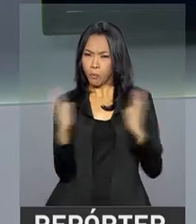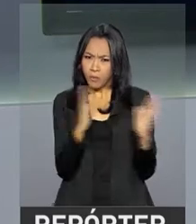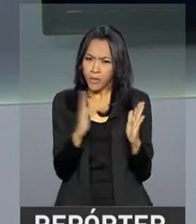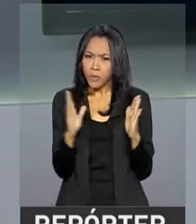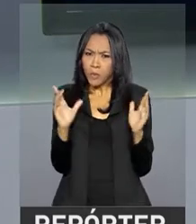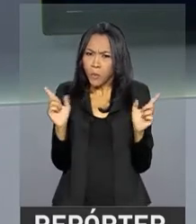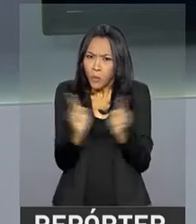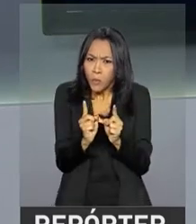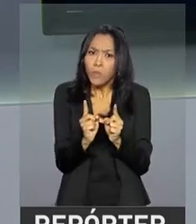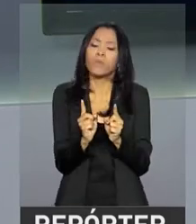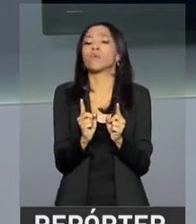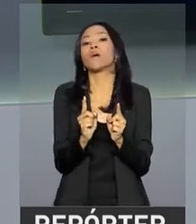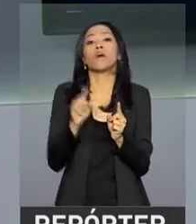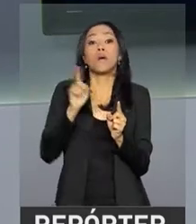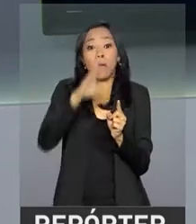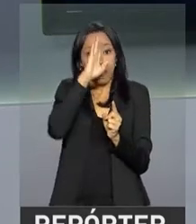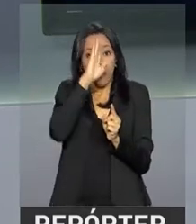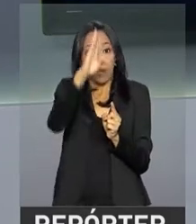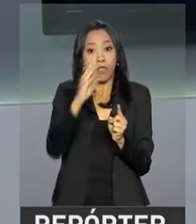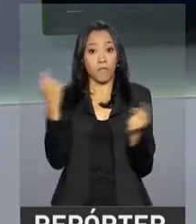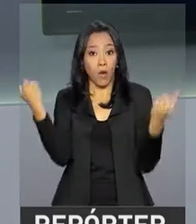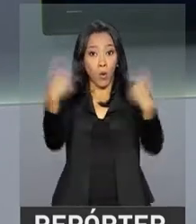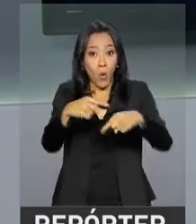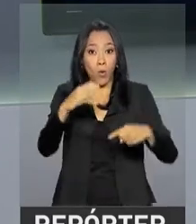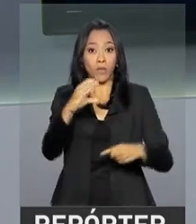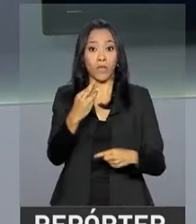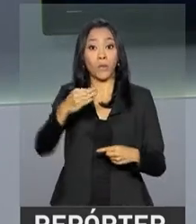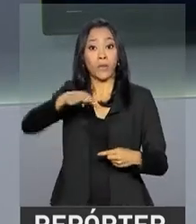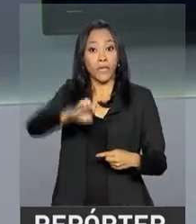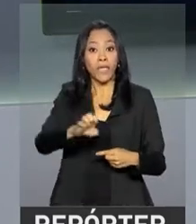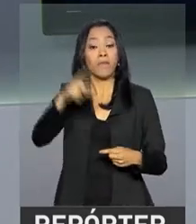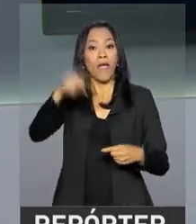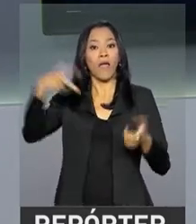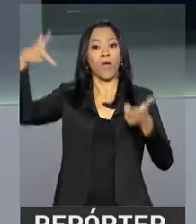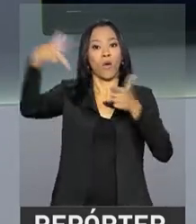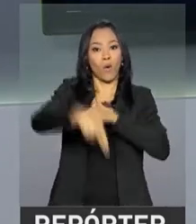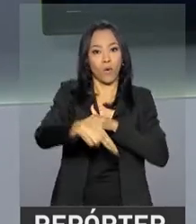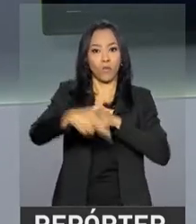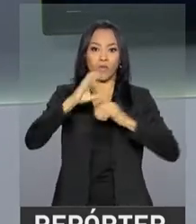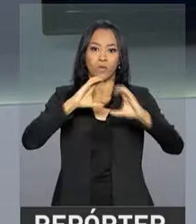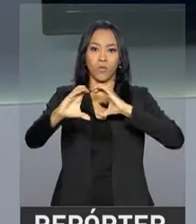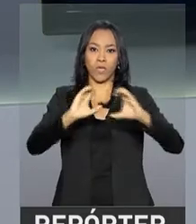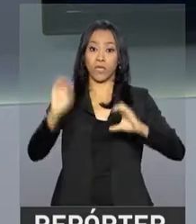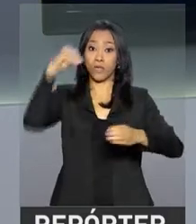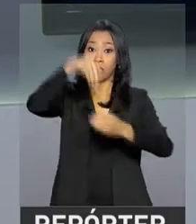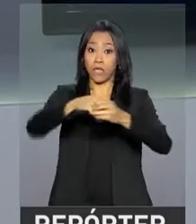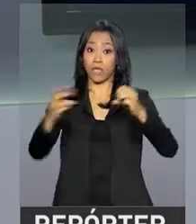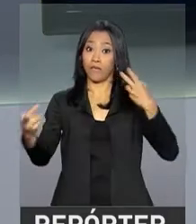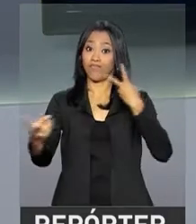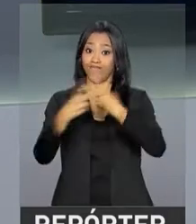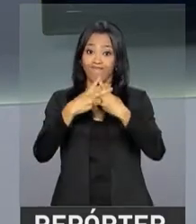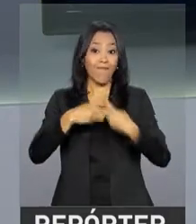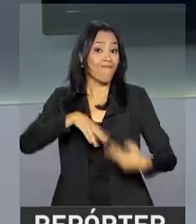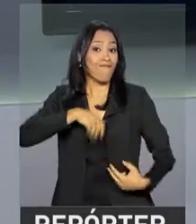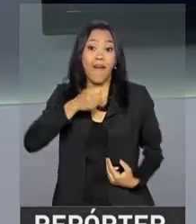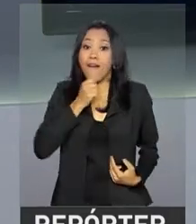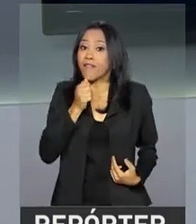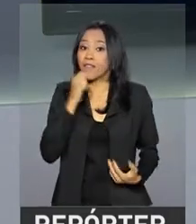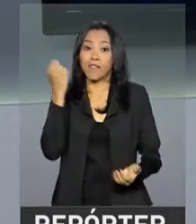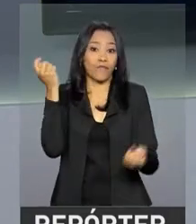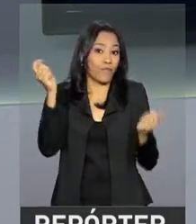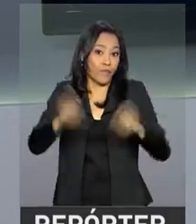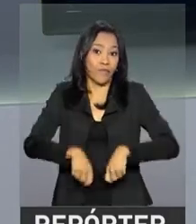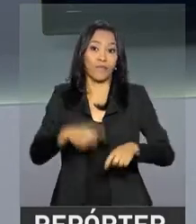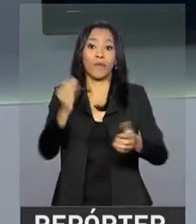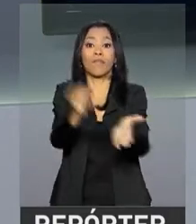prioridades para o combate ao crime organizado teria que ser o corte de comunicação dentro das penitenciárias isso até agora não foi possível por falta